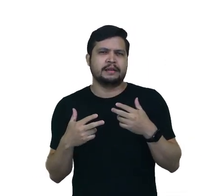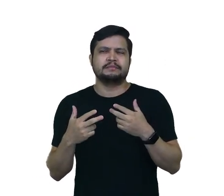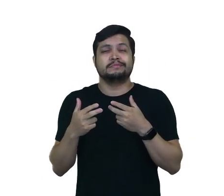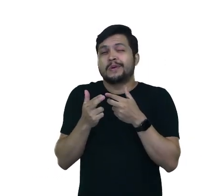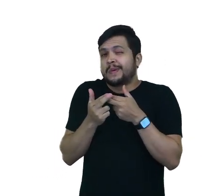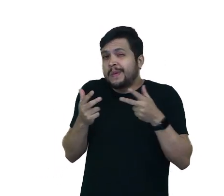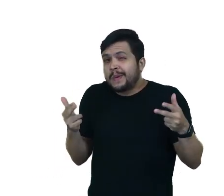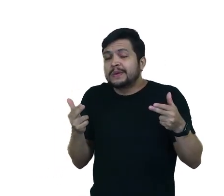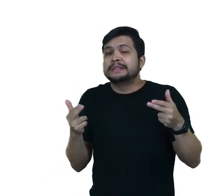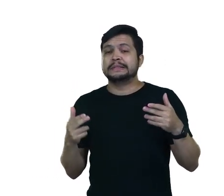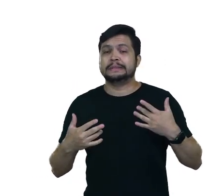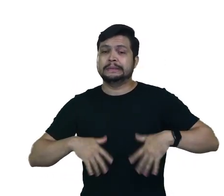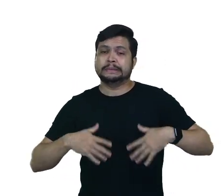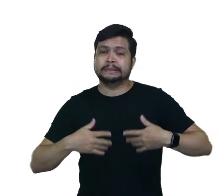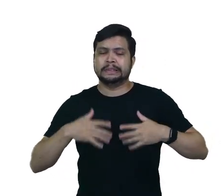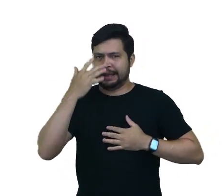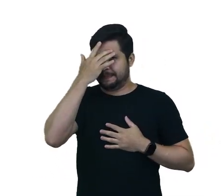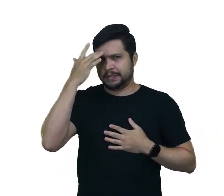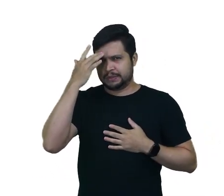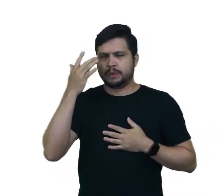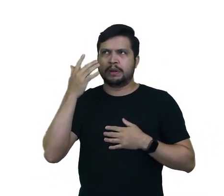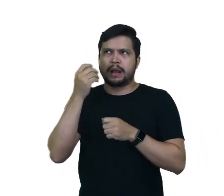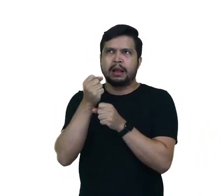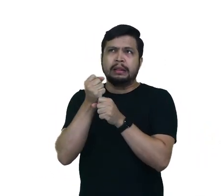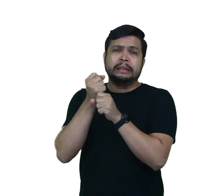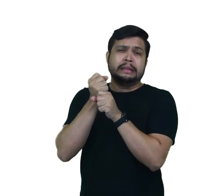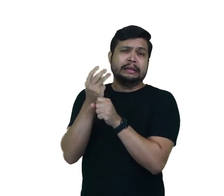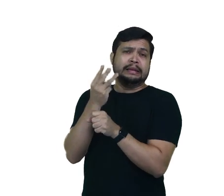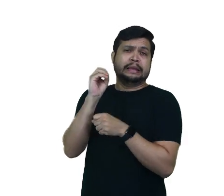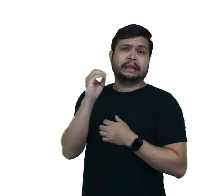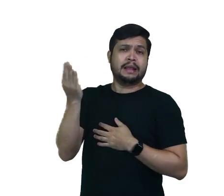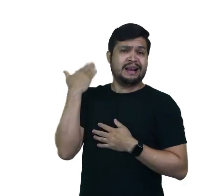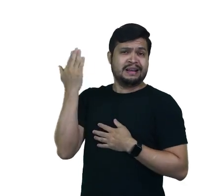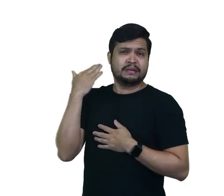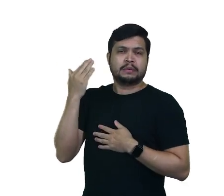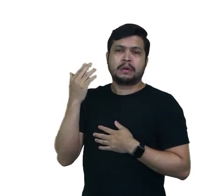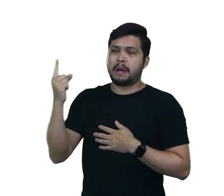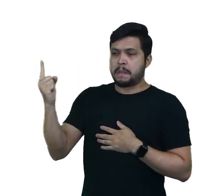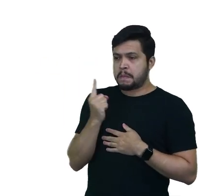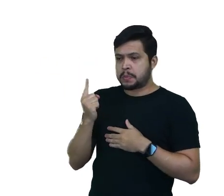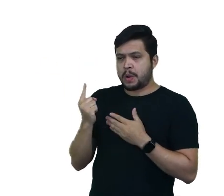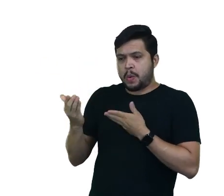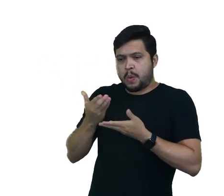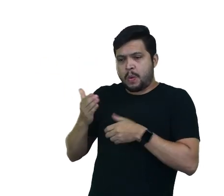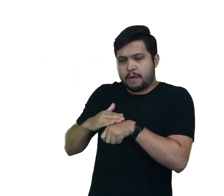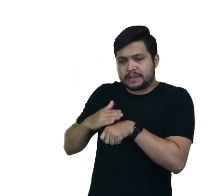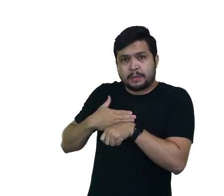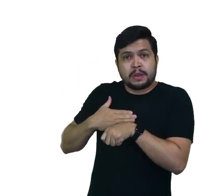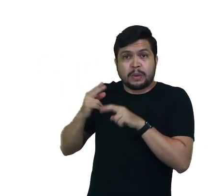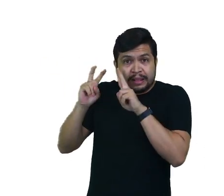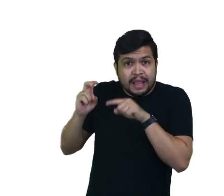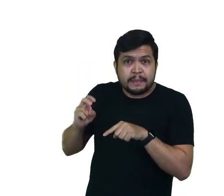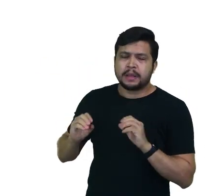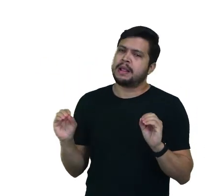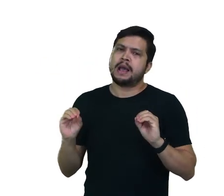eu vou falar do negócio que ninguém falou sobre isso comigo há 30 anos atrás.